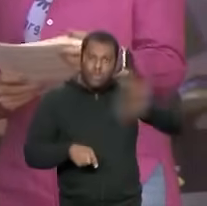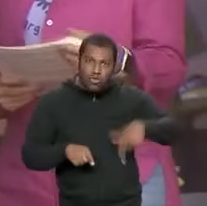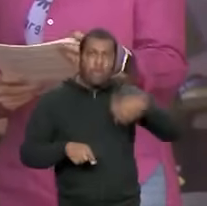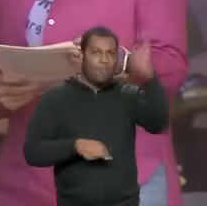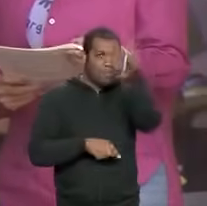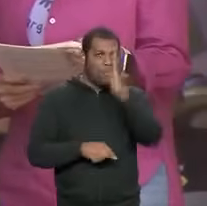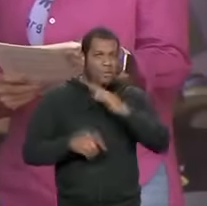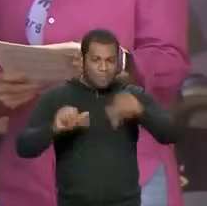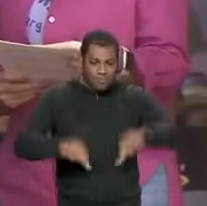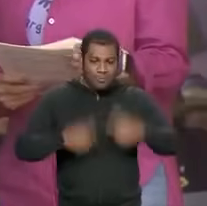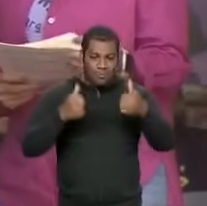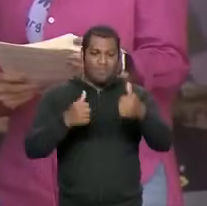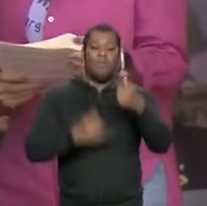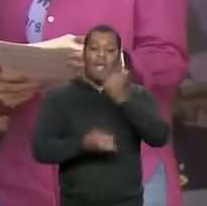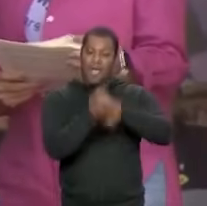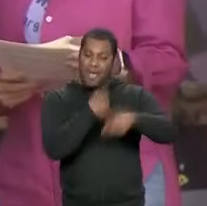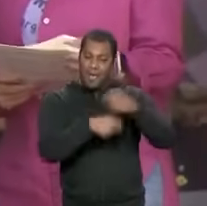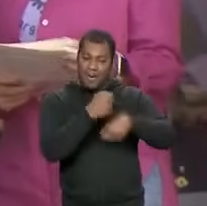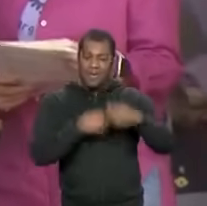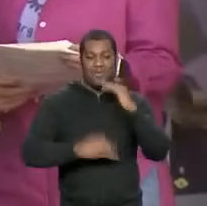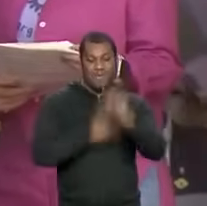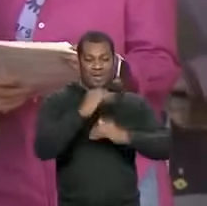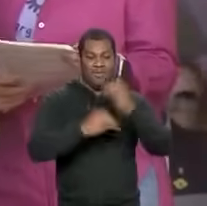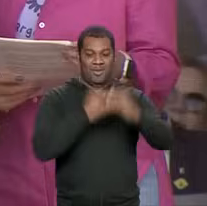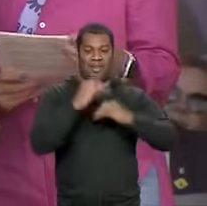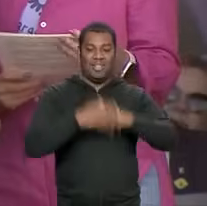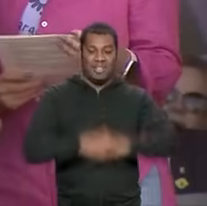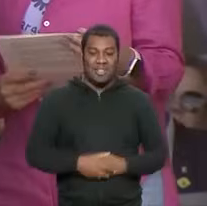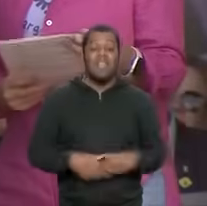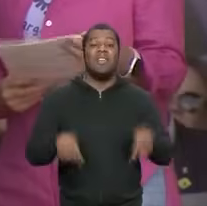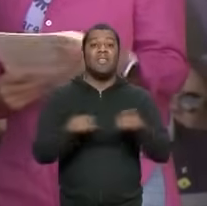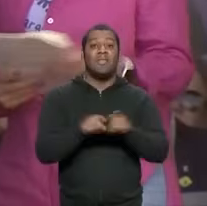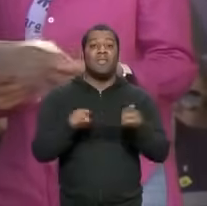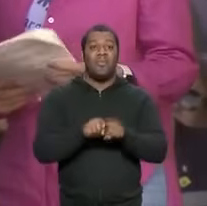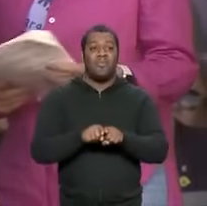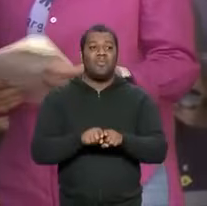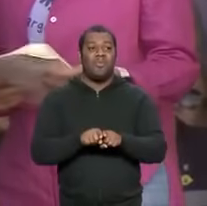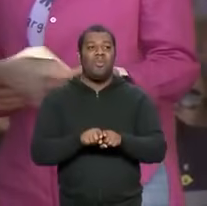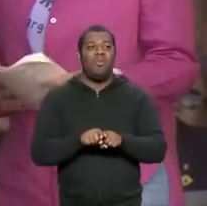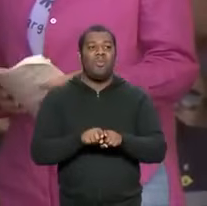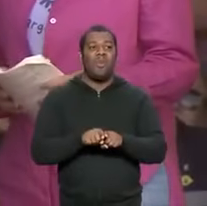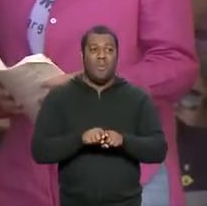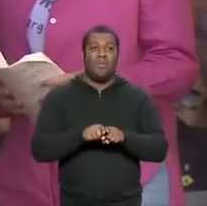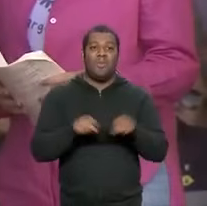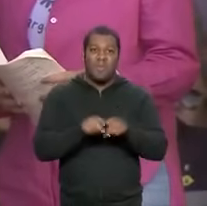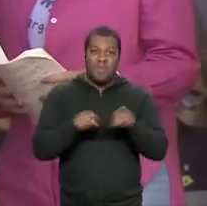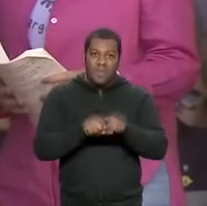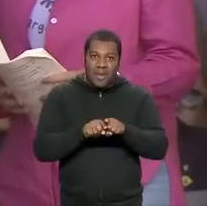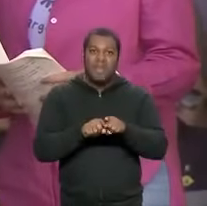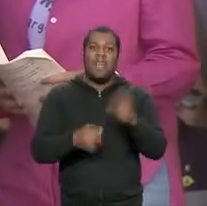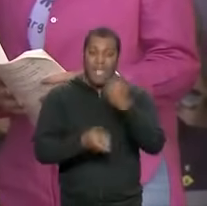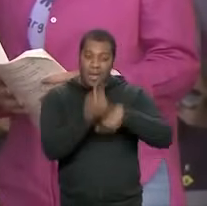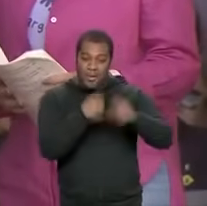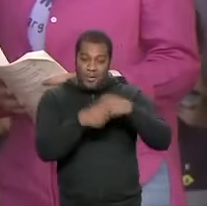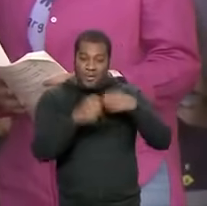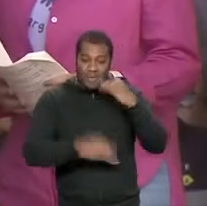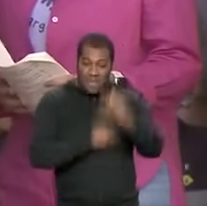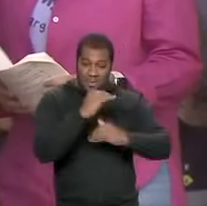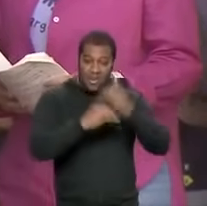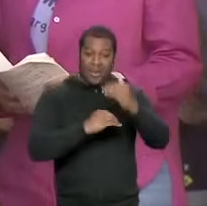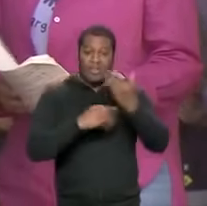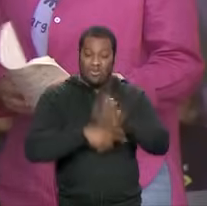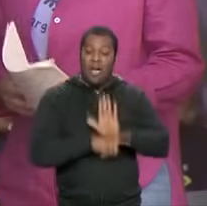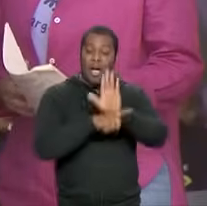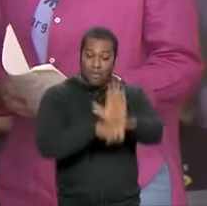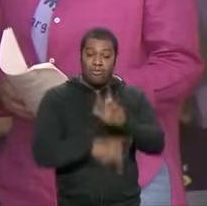economia vai continuar crescendo e nós vamos dividir o resultado nesse crescimento com o povo brasileiro só faz